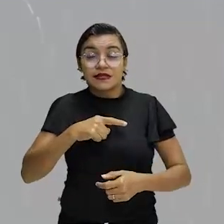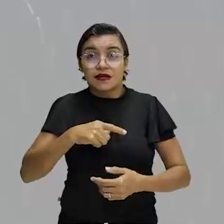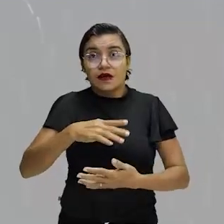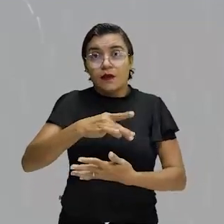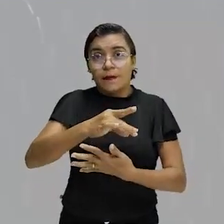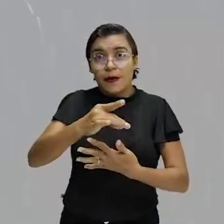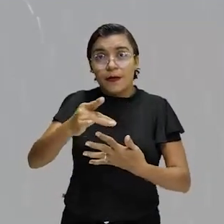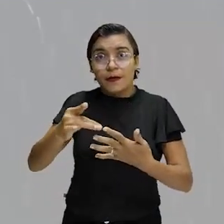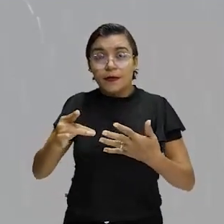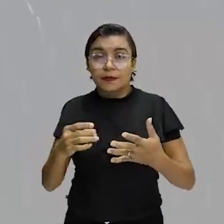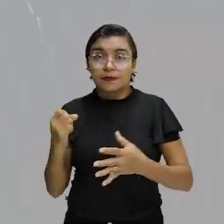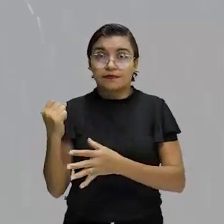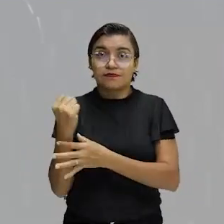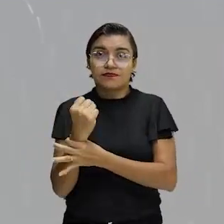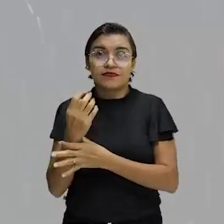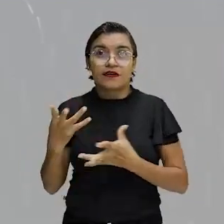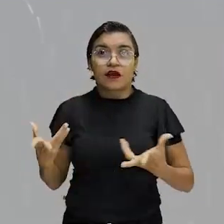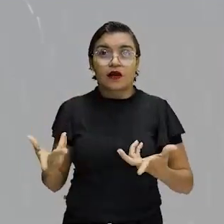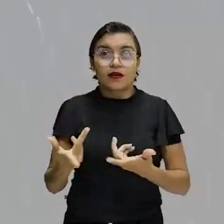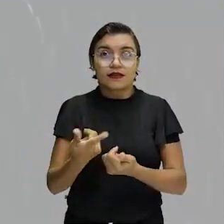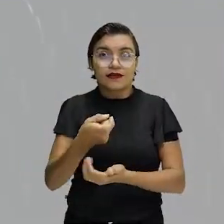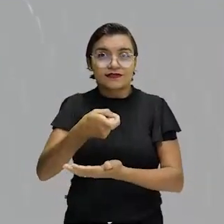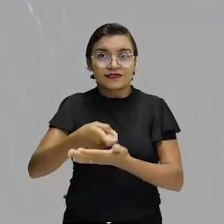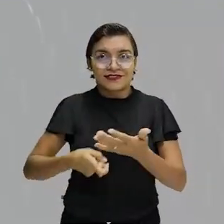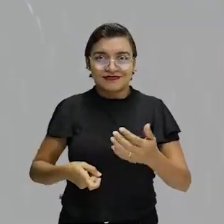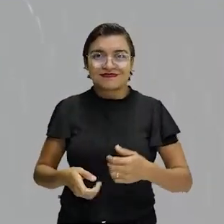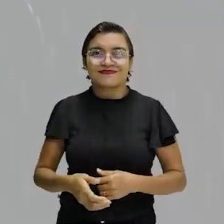que garantem a qualidade do texto.